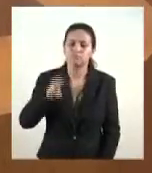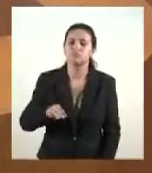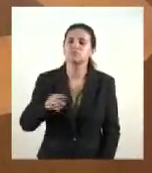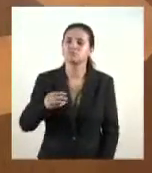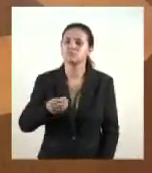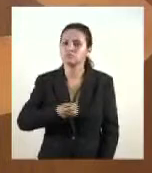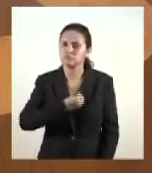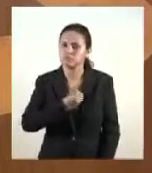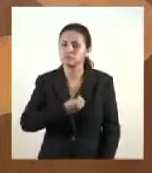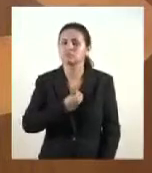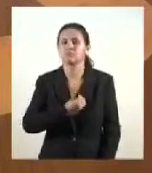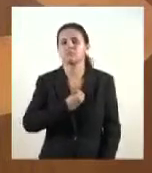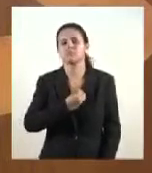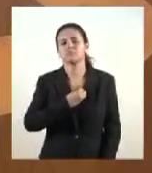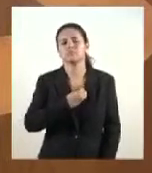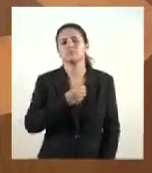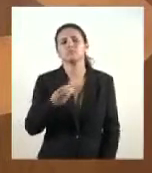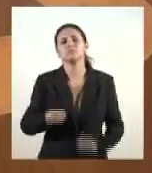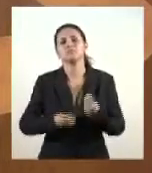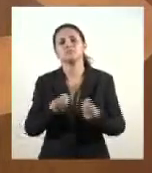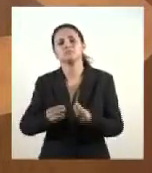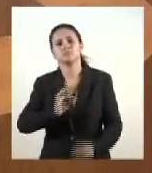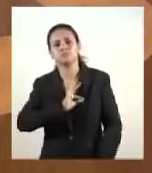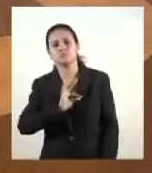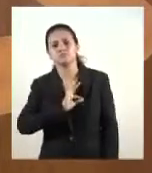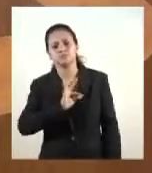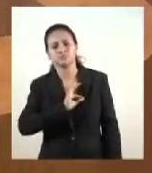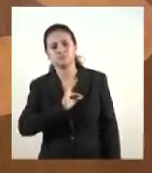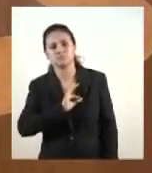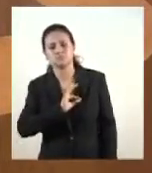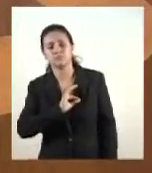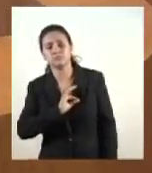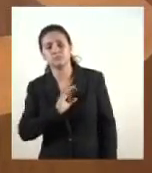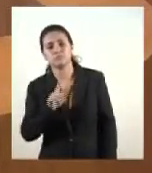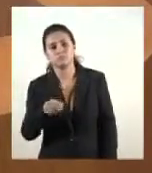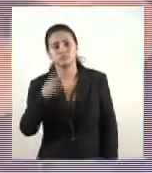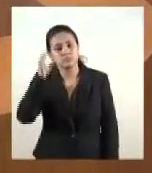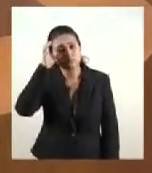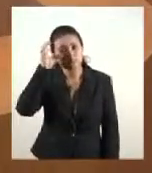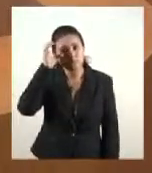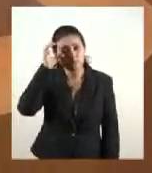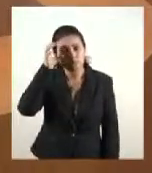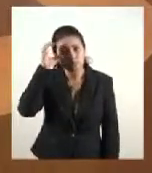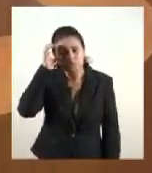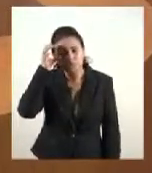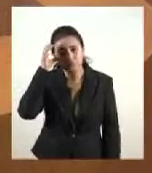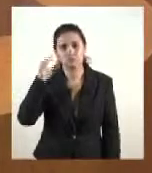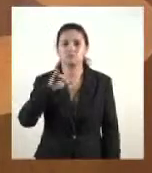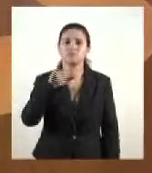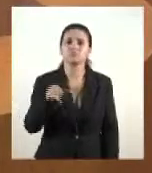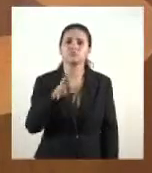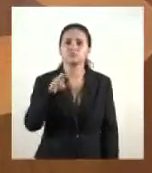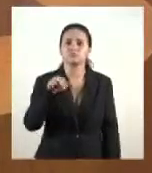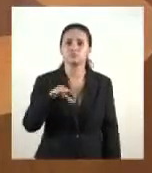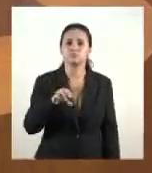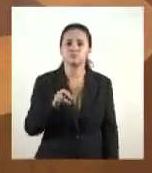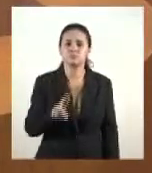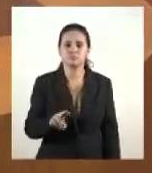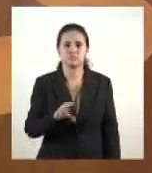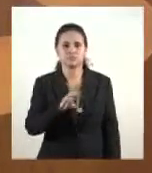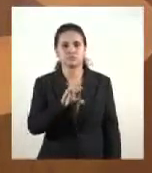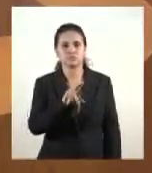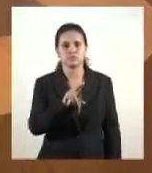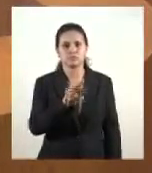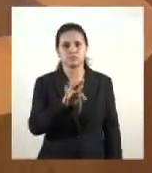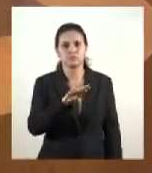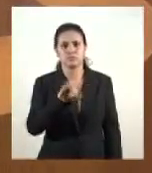na pele a questão policial, como é o caso viveu na pele, como é o caso do deputado Cabo Campos, como é o caso do deputado Junho Verde, do deputado Coutrin, que teve